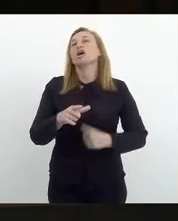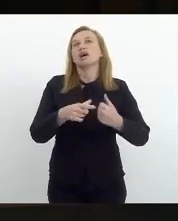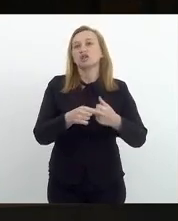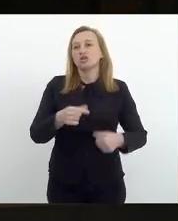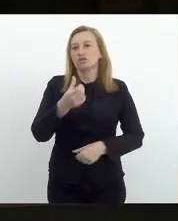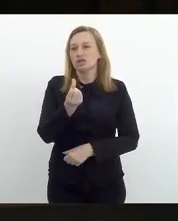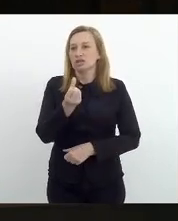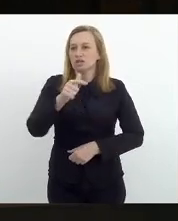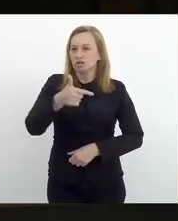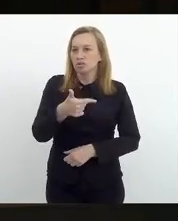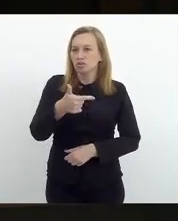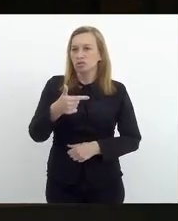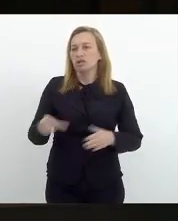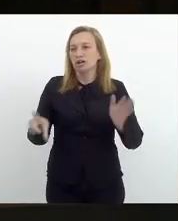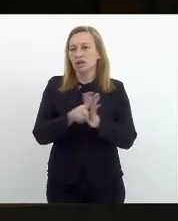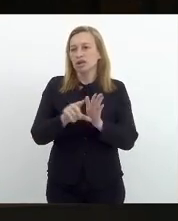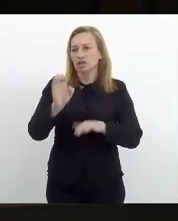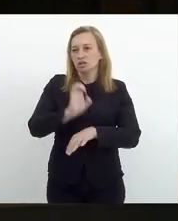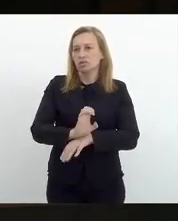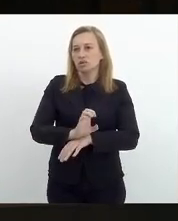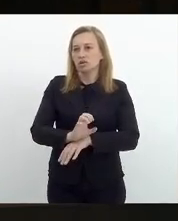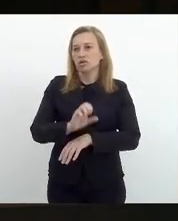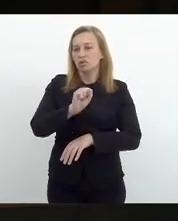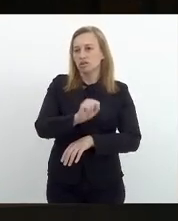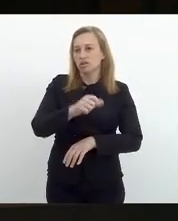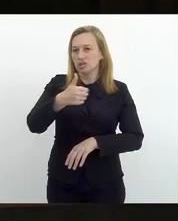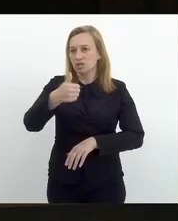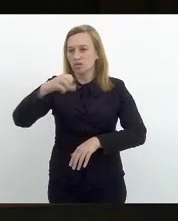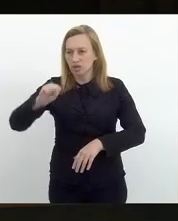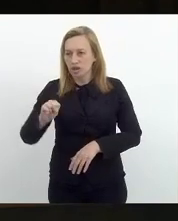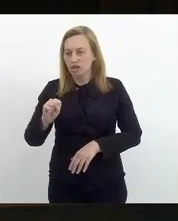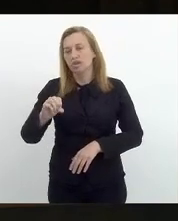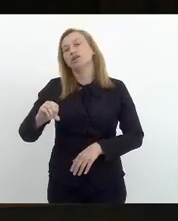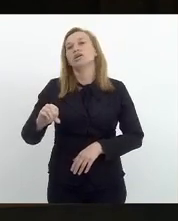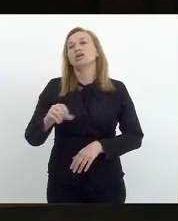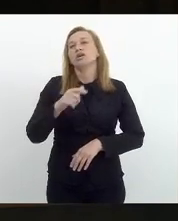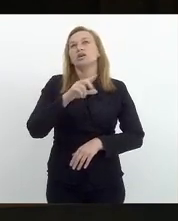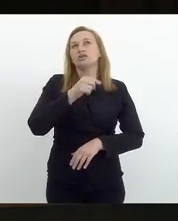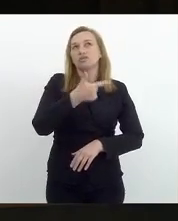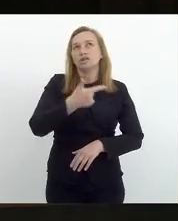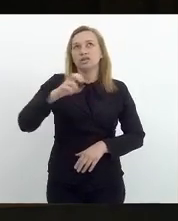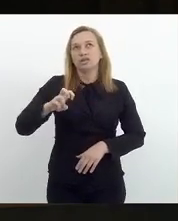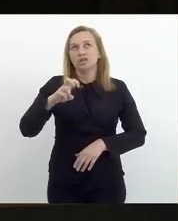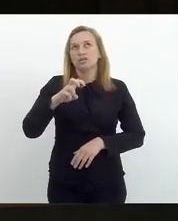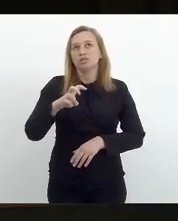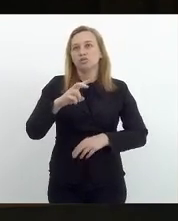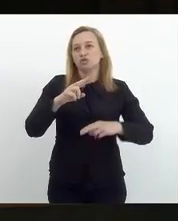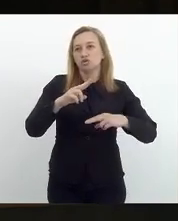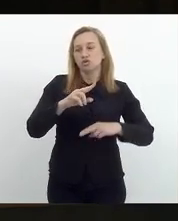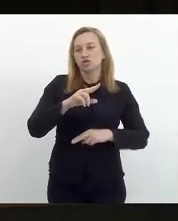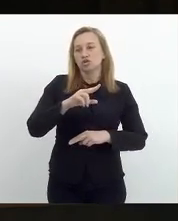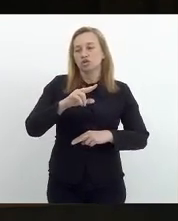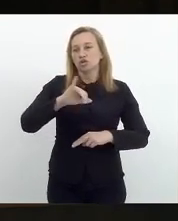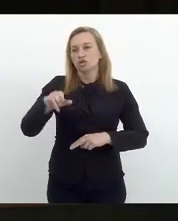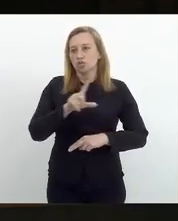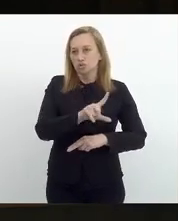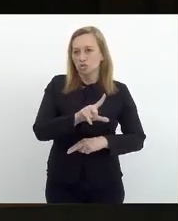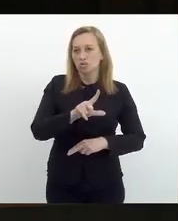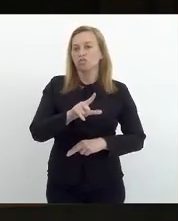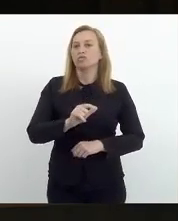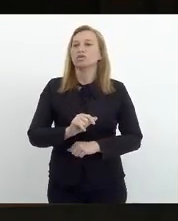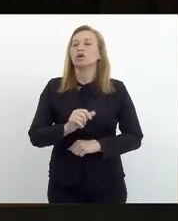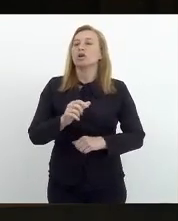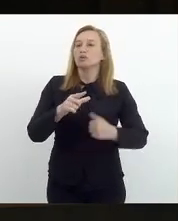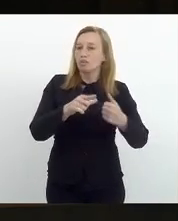no artigo 62 da lei estadual nº 880 de 25 de junho de1985 e no artigo